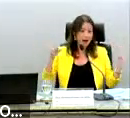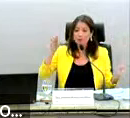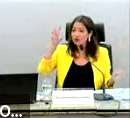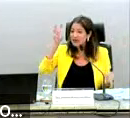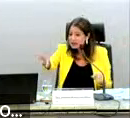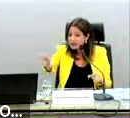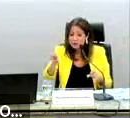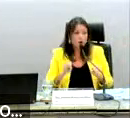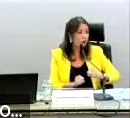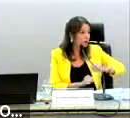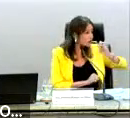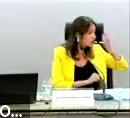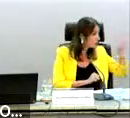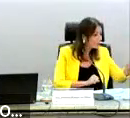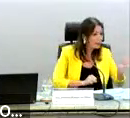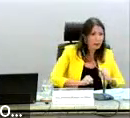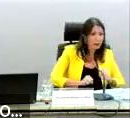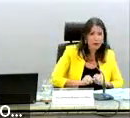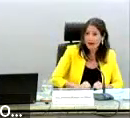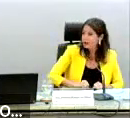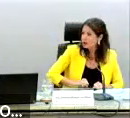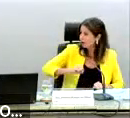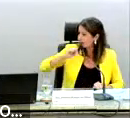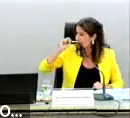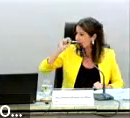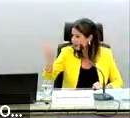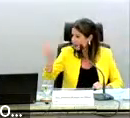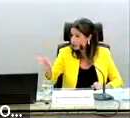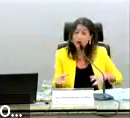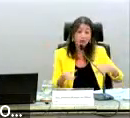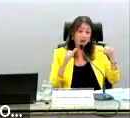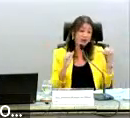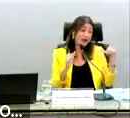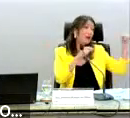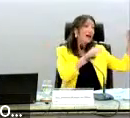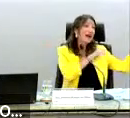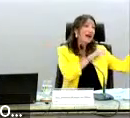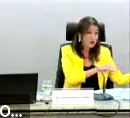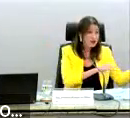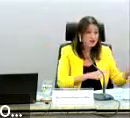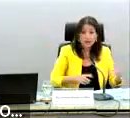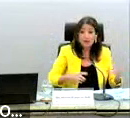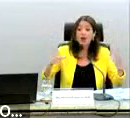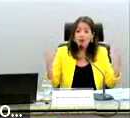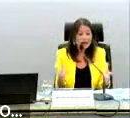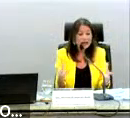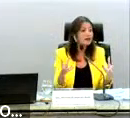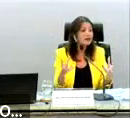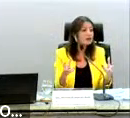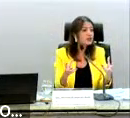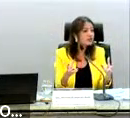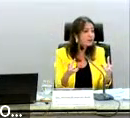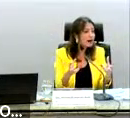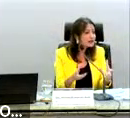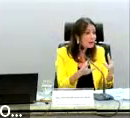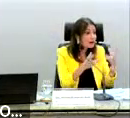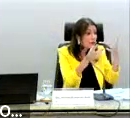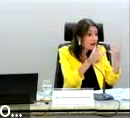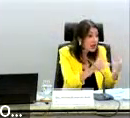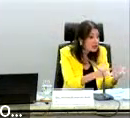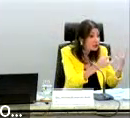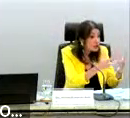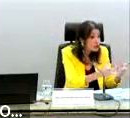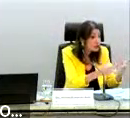básicas. A Polícia Civil com um projeto, com a Guarda Municipal, com a Patrulha, o Tribunal, a Associação, coletando cesta básica